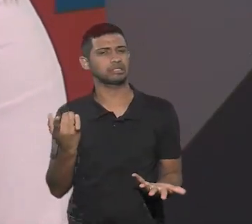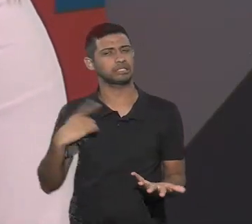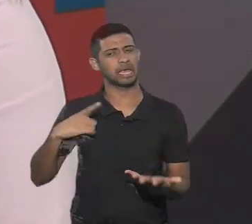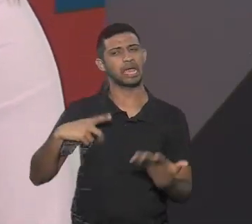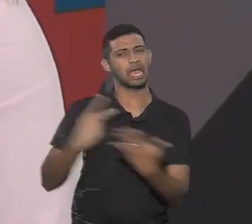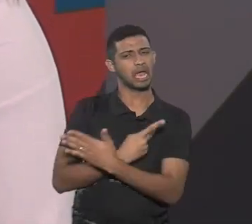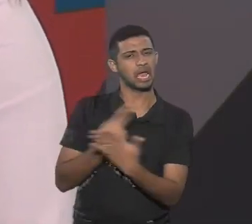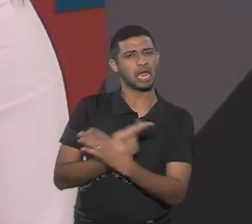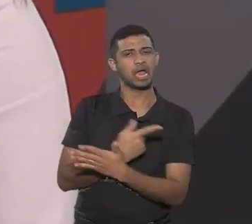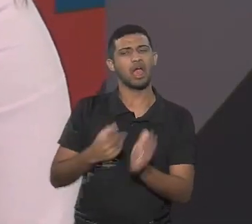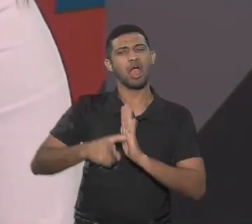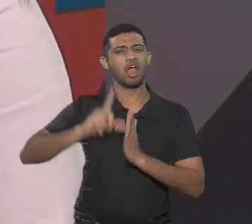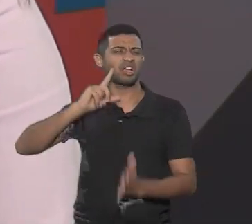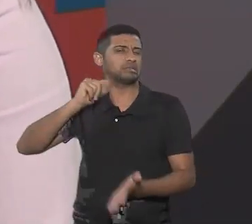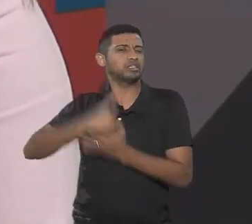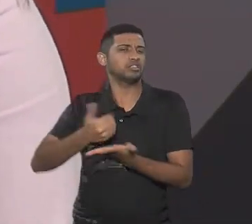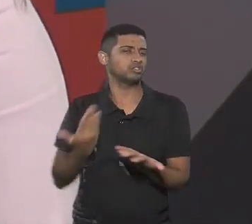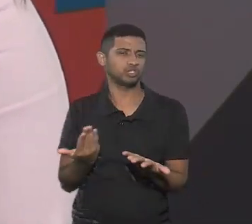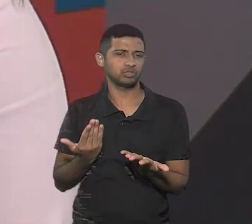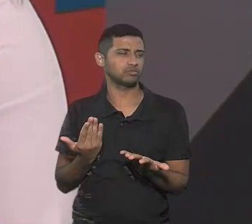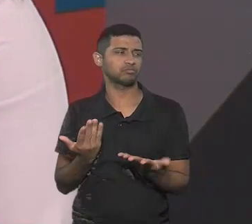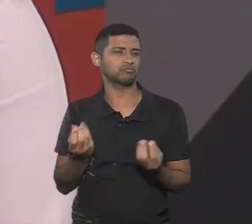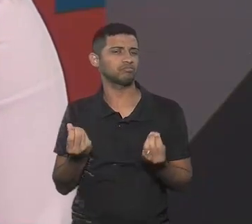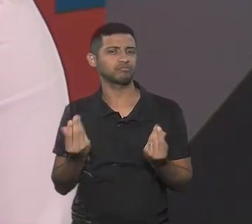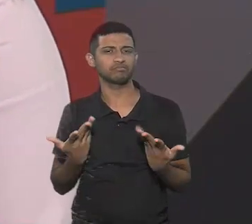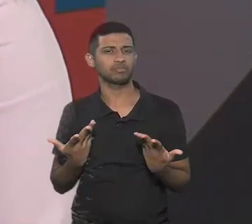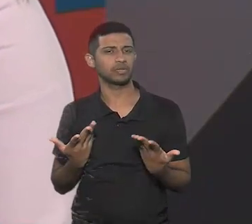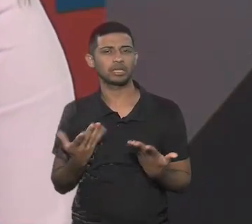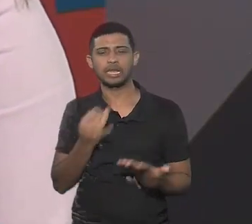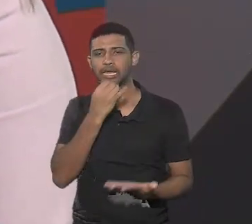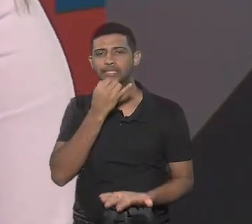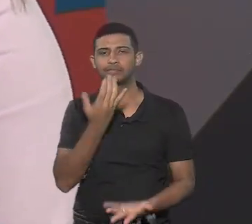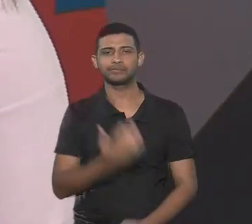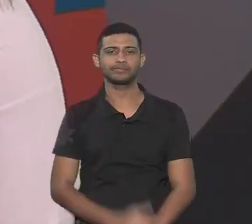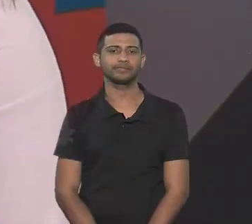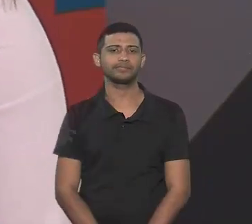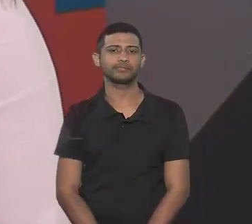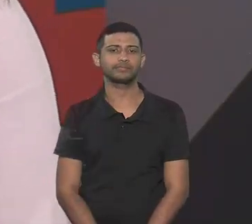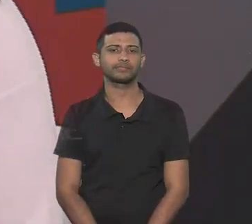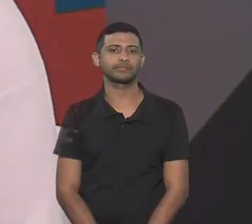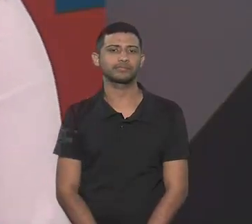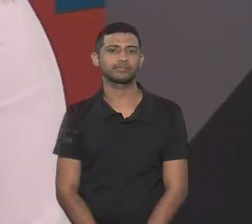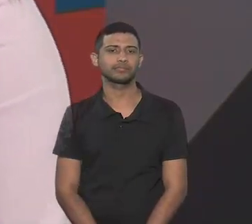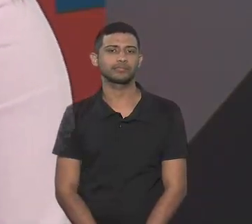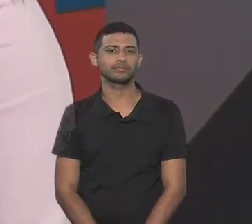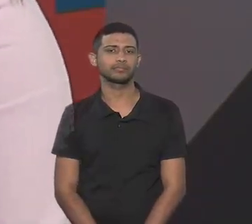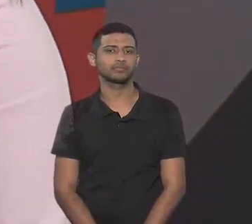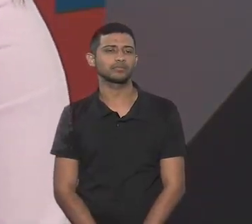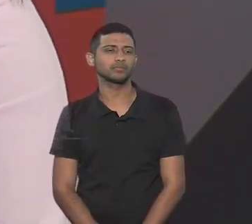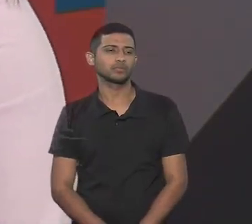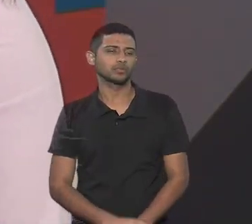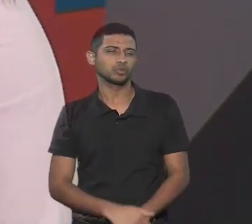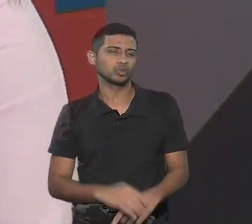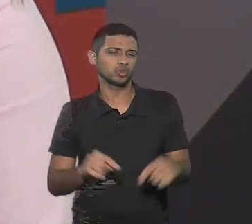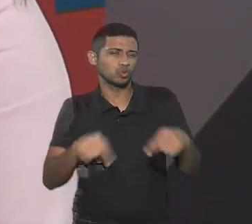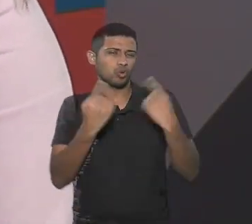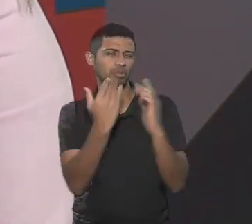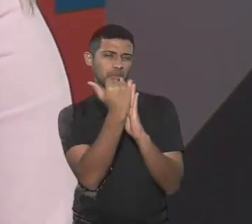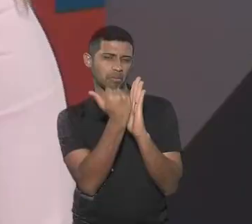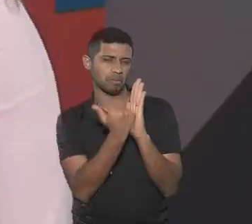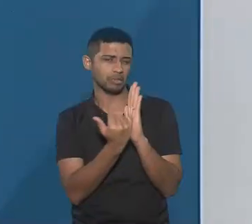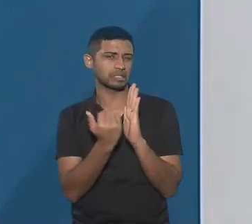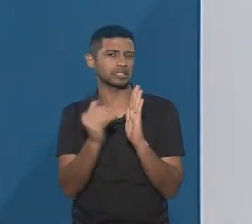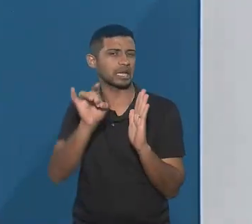sido arbitrárias, decididas sem atender, por exemplo, a critérios de